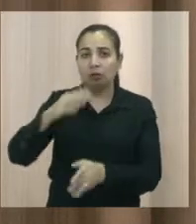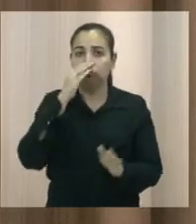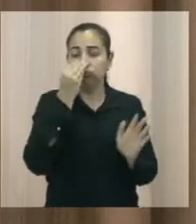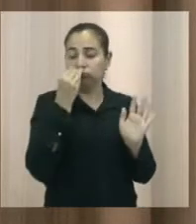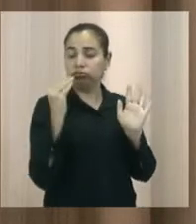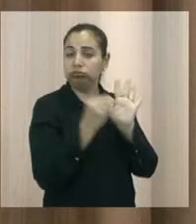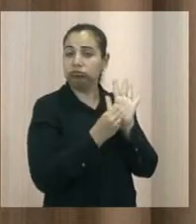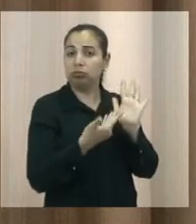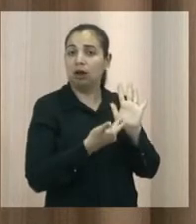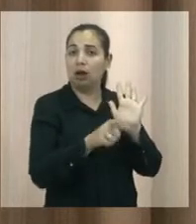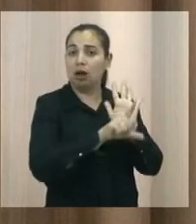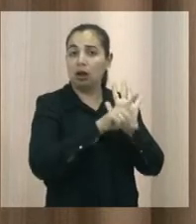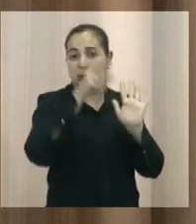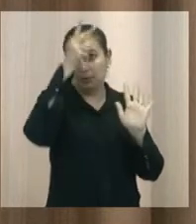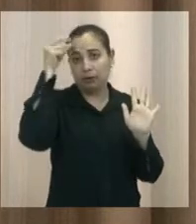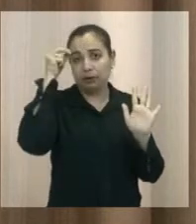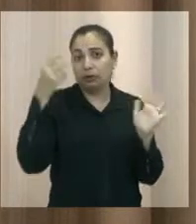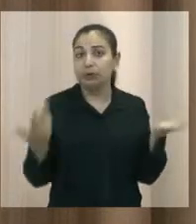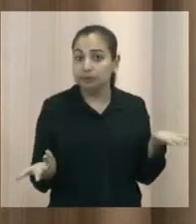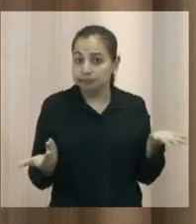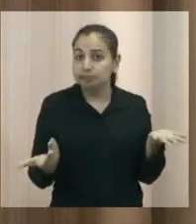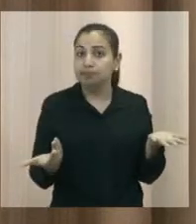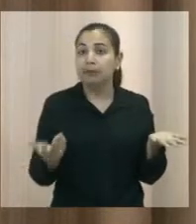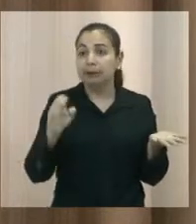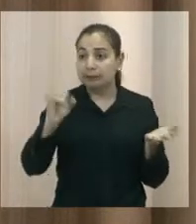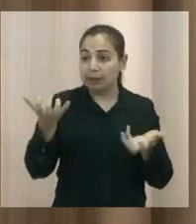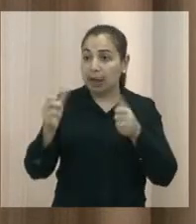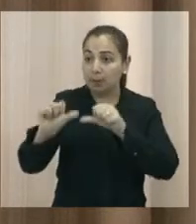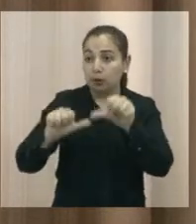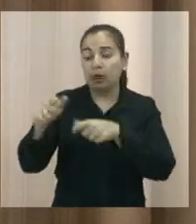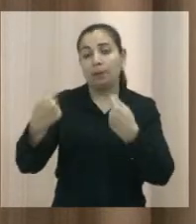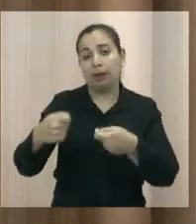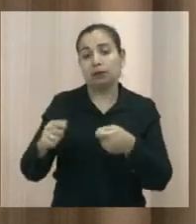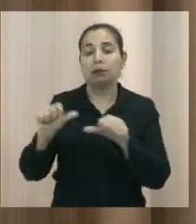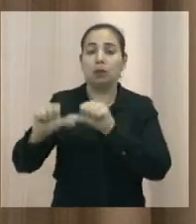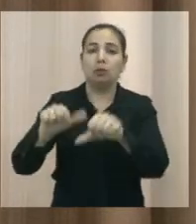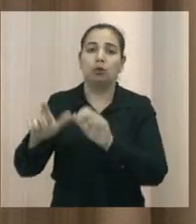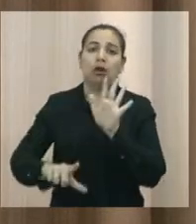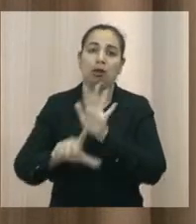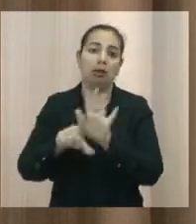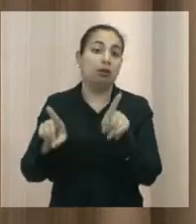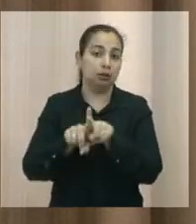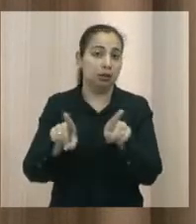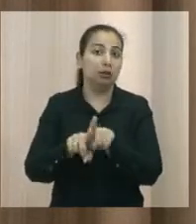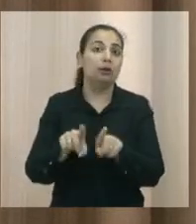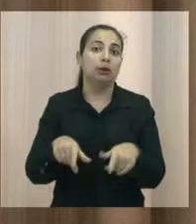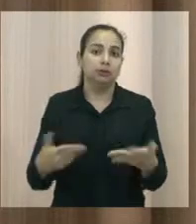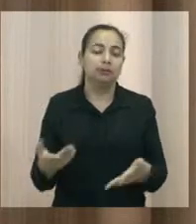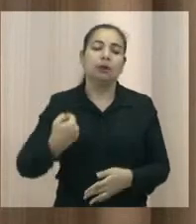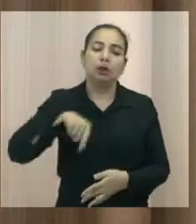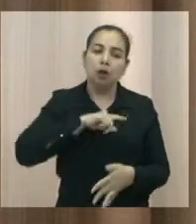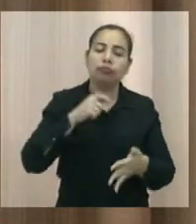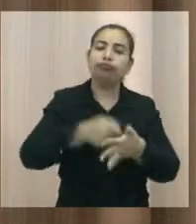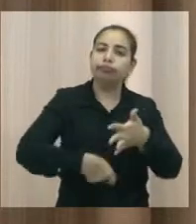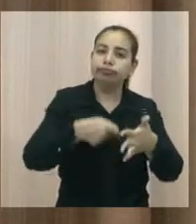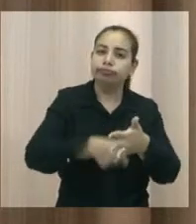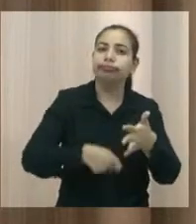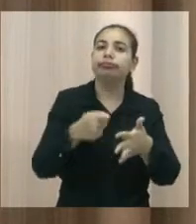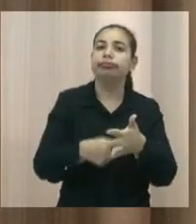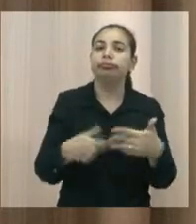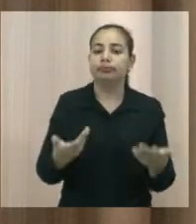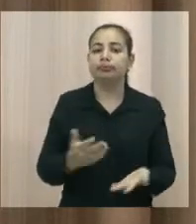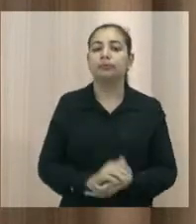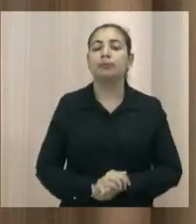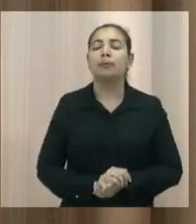desse núcleo, a gente vai conversar um pouco agora sobre os núcleos, né? Mas o da habitação, para quem não conhece ou não